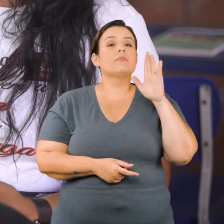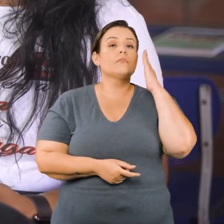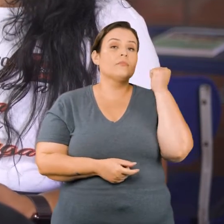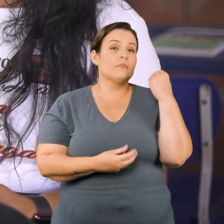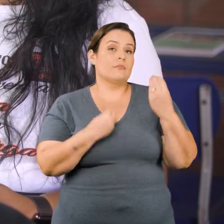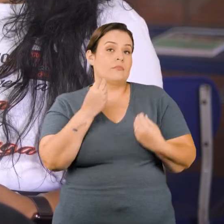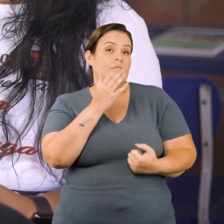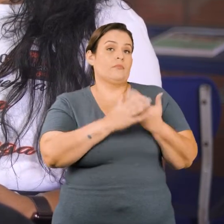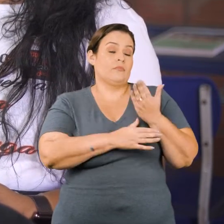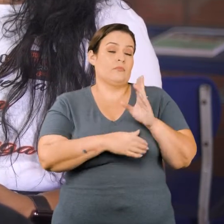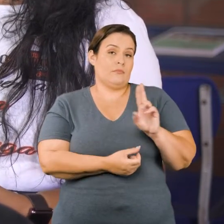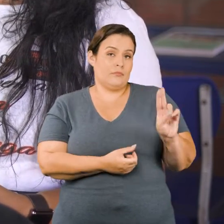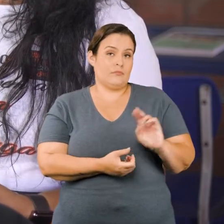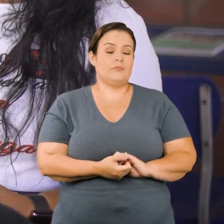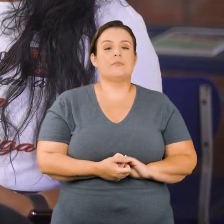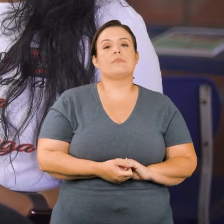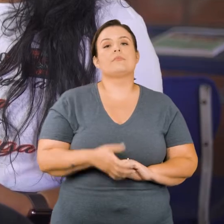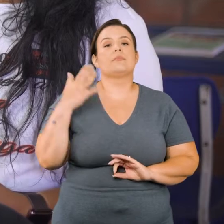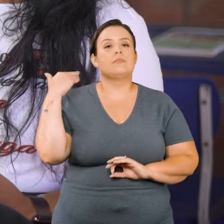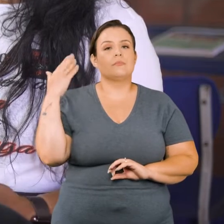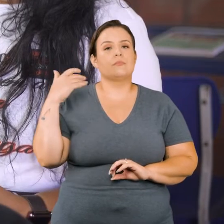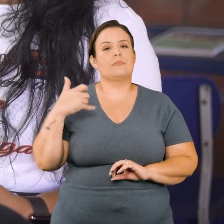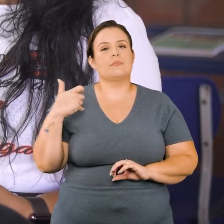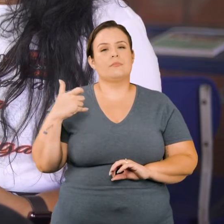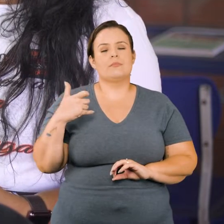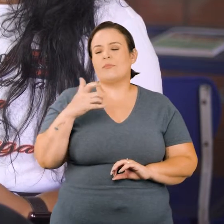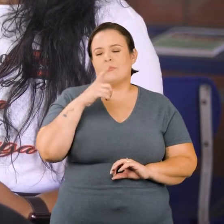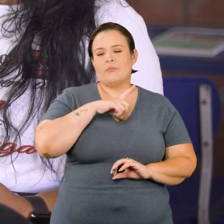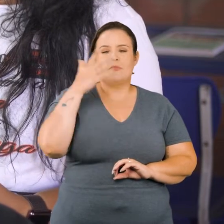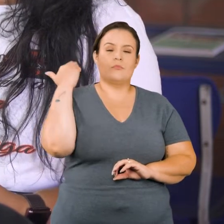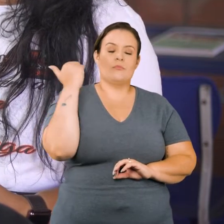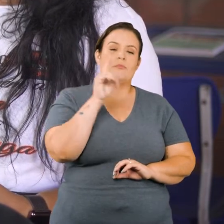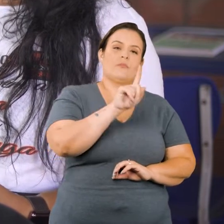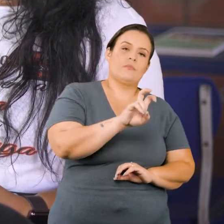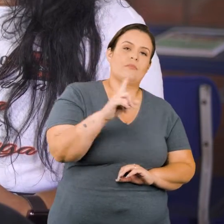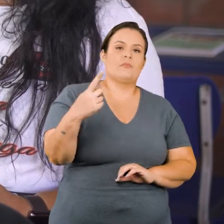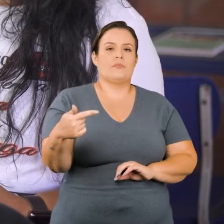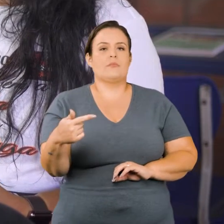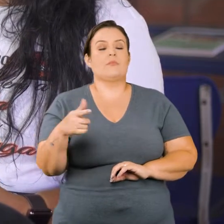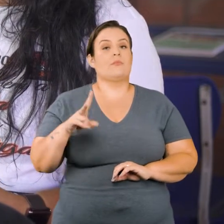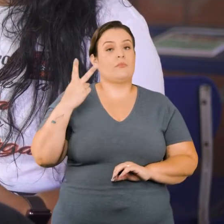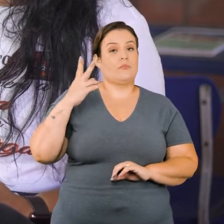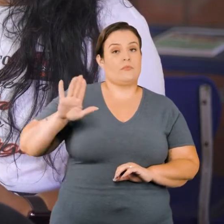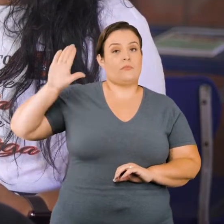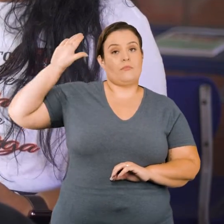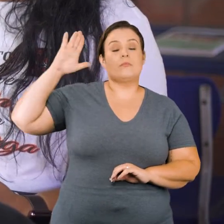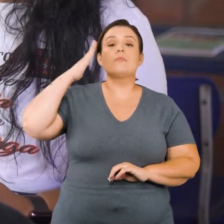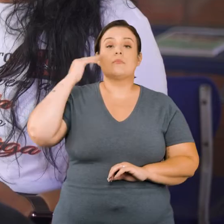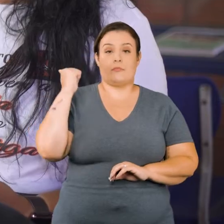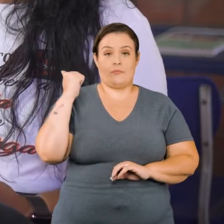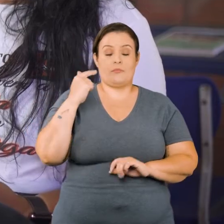quantos deles sabia de onde veio esse nome. E aí, na época, eu tinha 15, 17 alunos, dois apenas levantou a